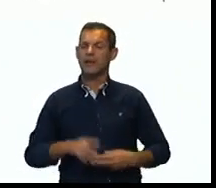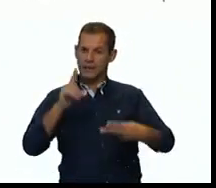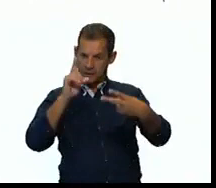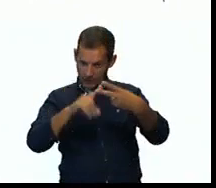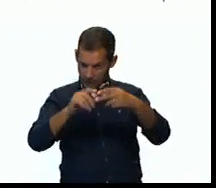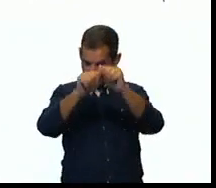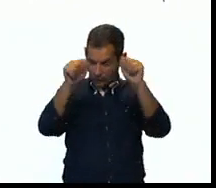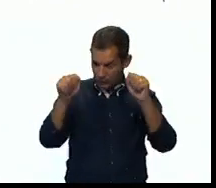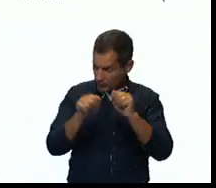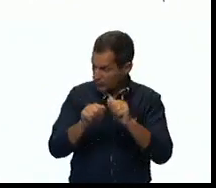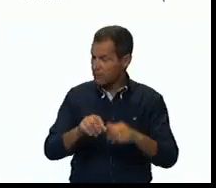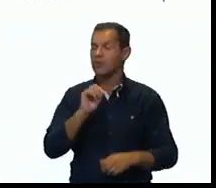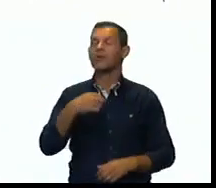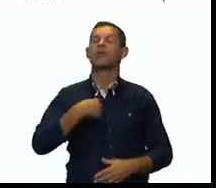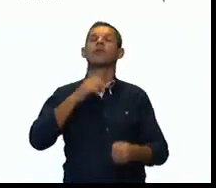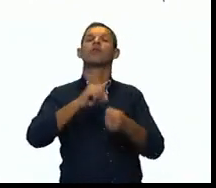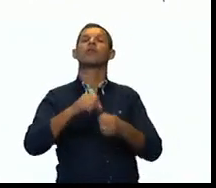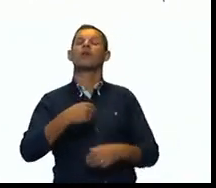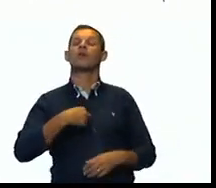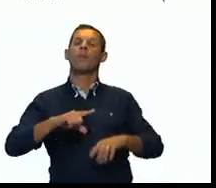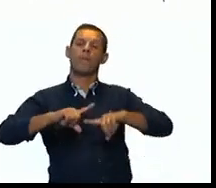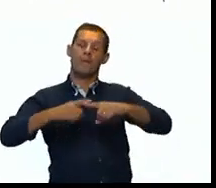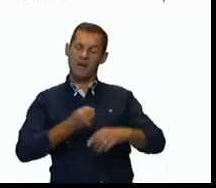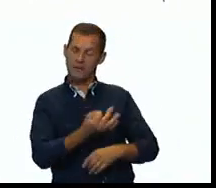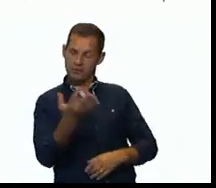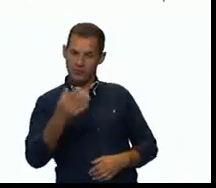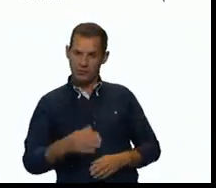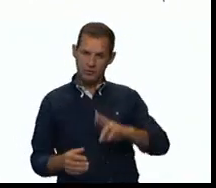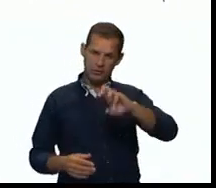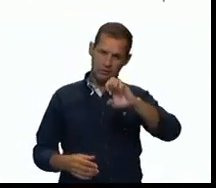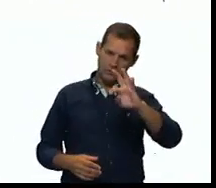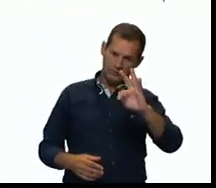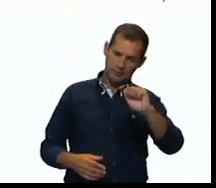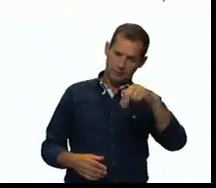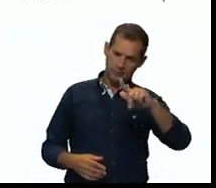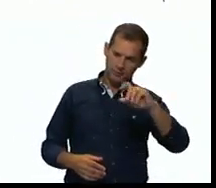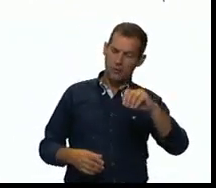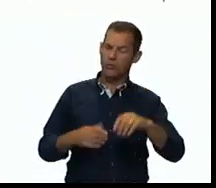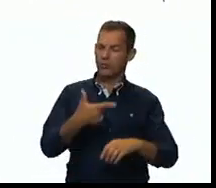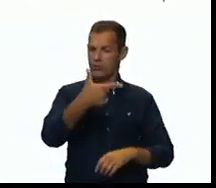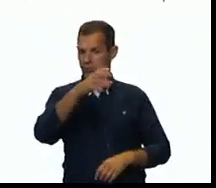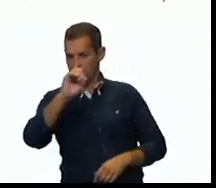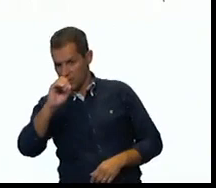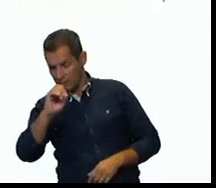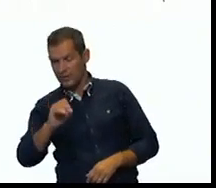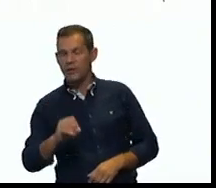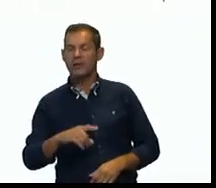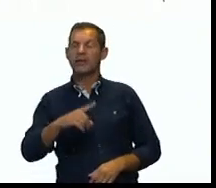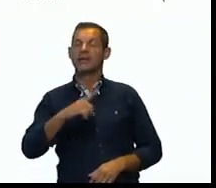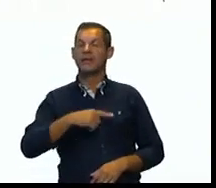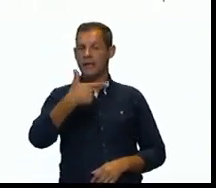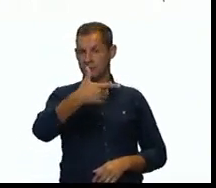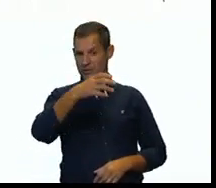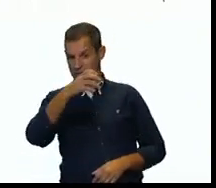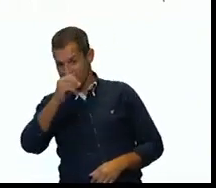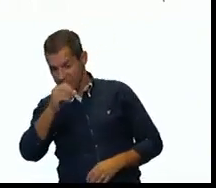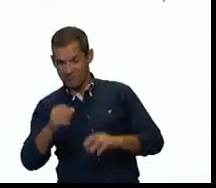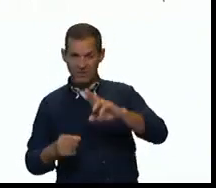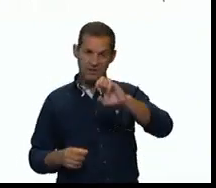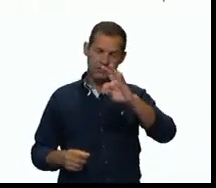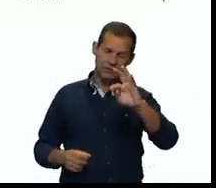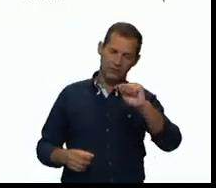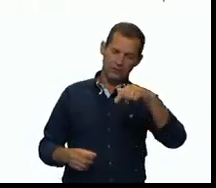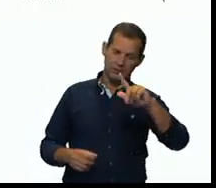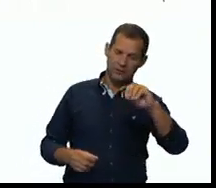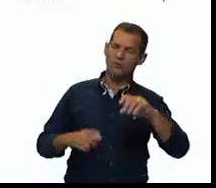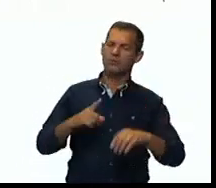segunda figura, o que eu fiz? Eu aumentei essa quantidade de retângulos para 20. Então, aqui nós temos 20 retângulos.